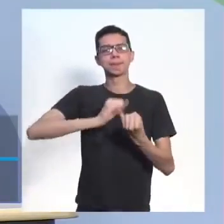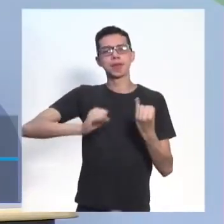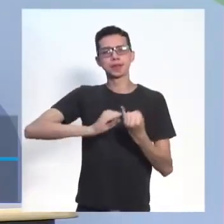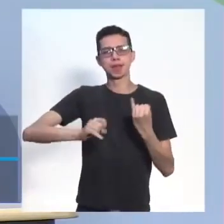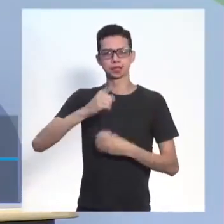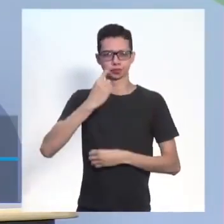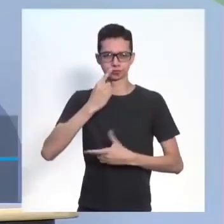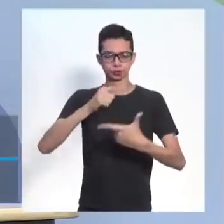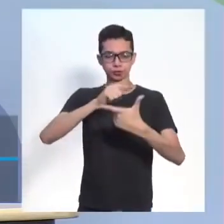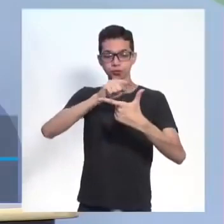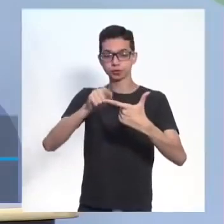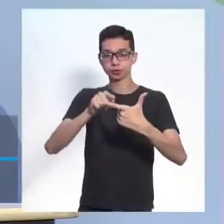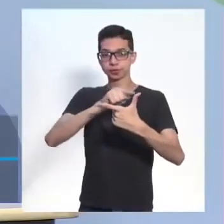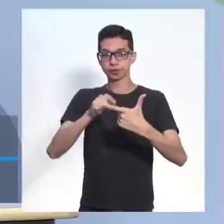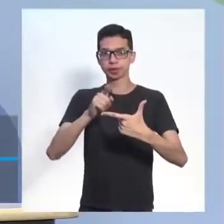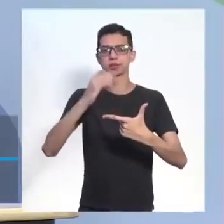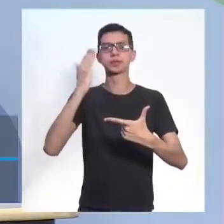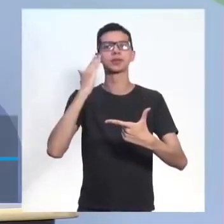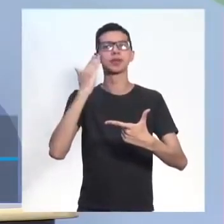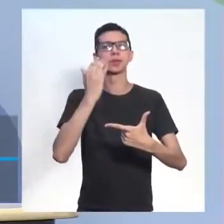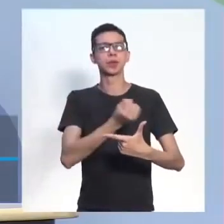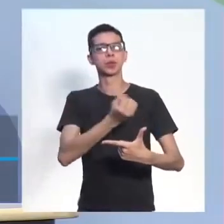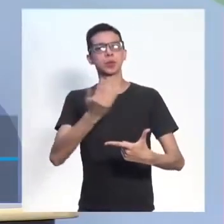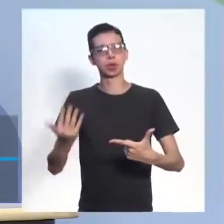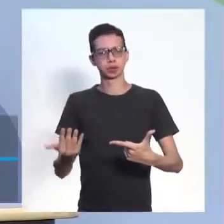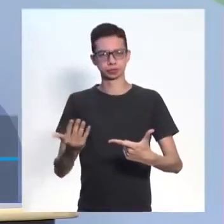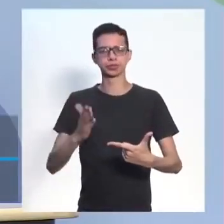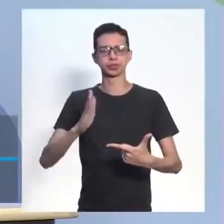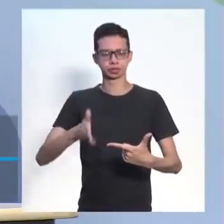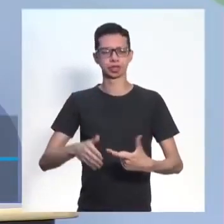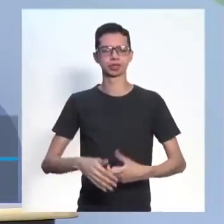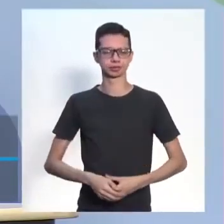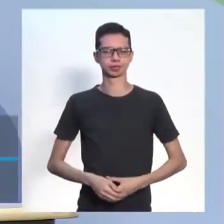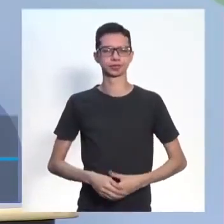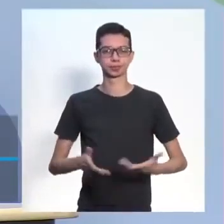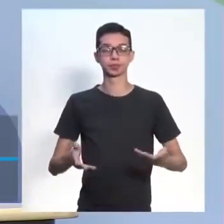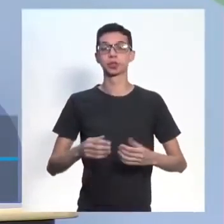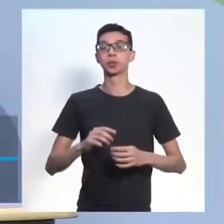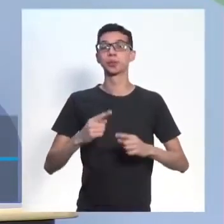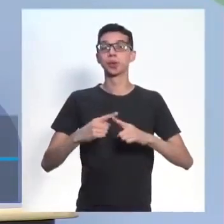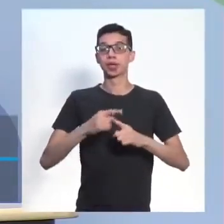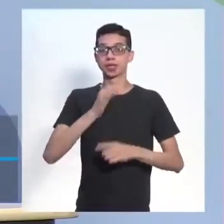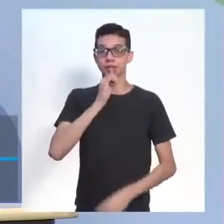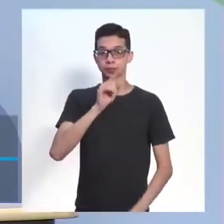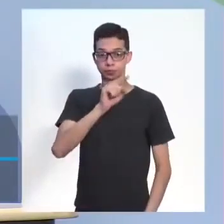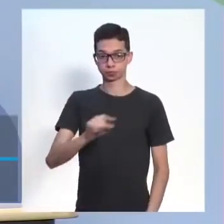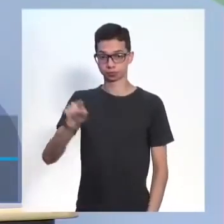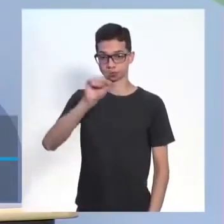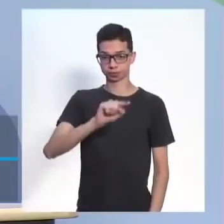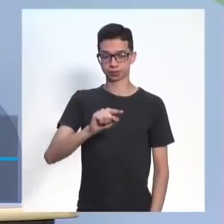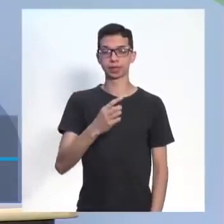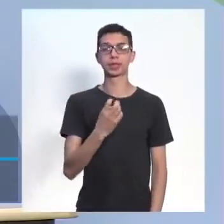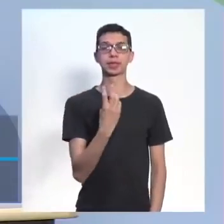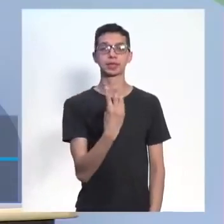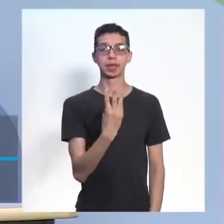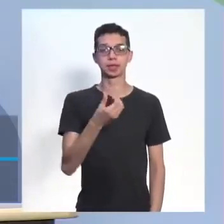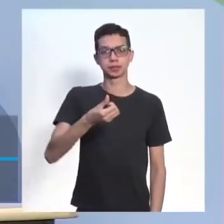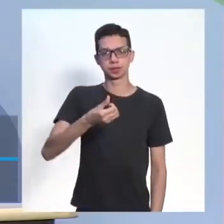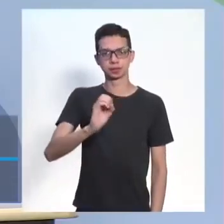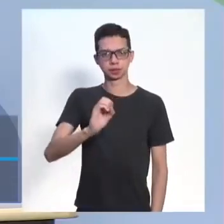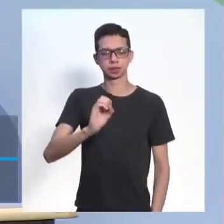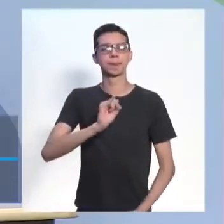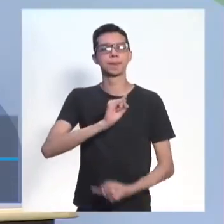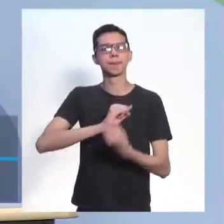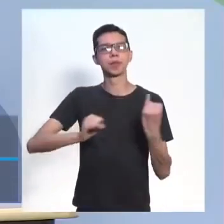já sabe o valor de um dos ângulos. A circunferência completa, 360.